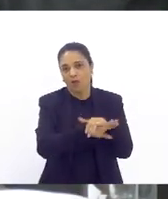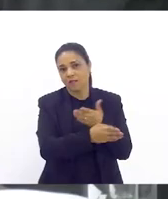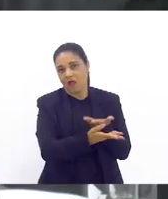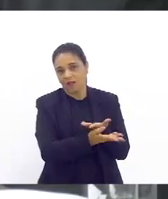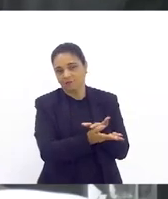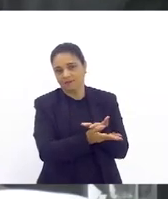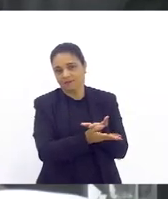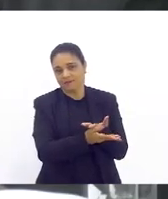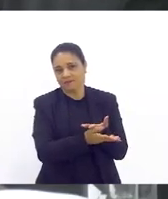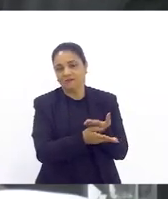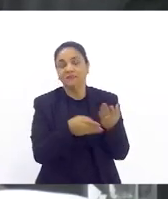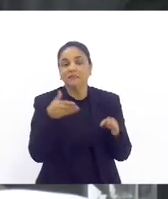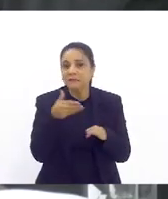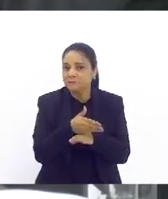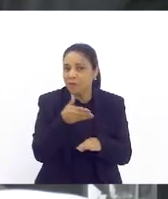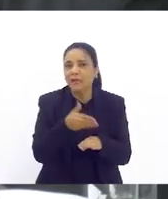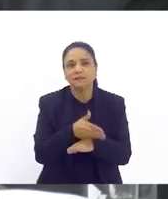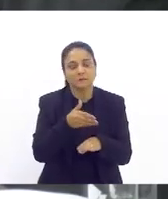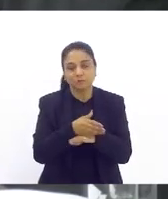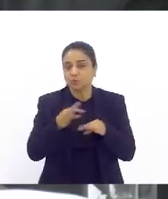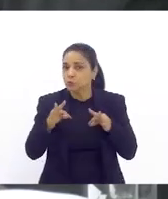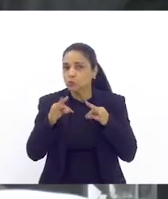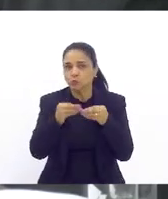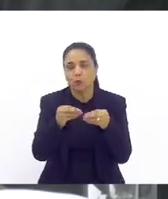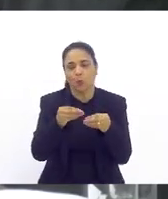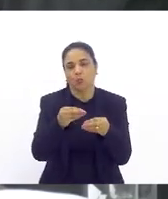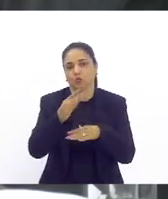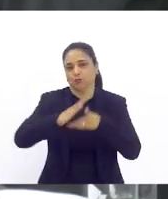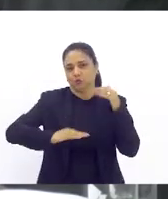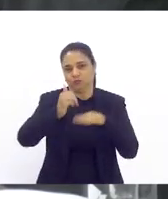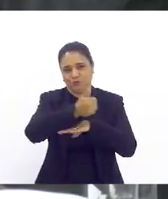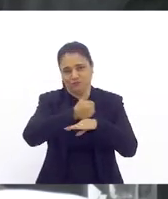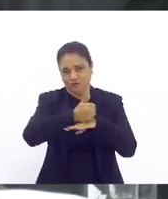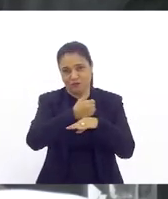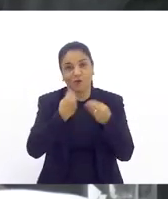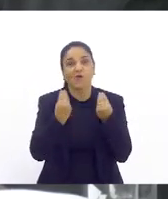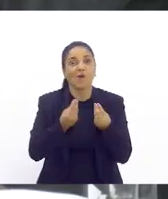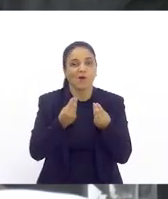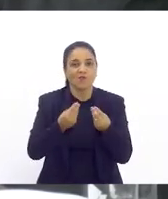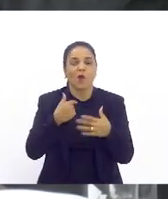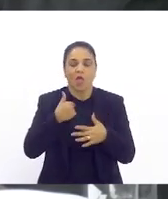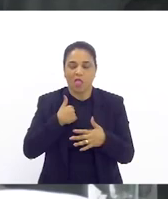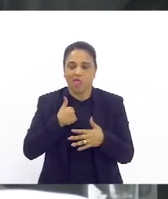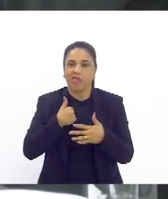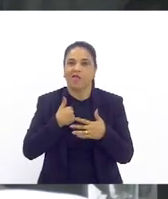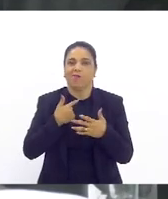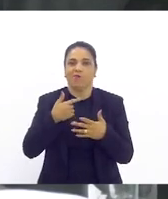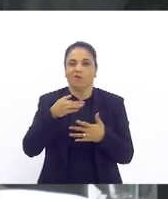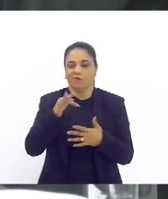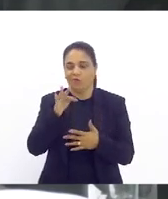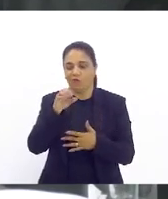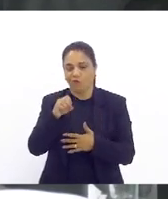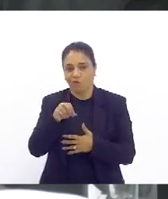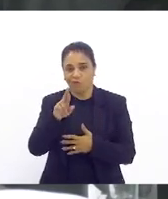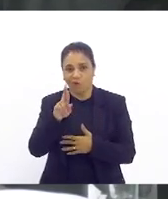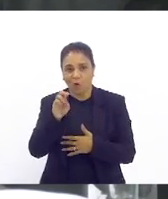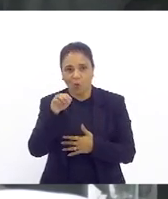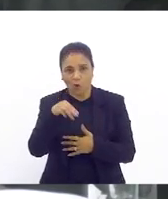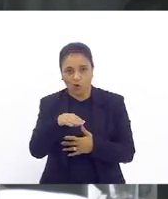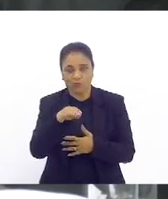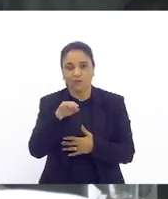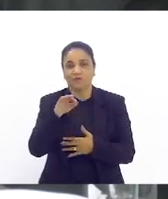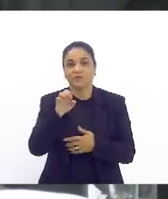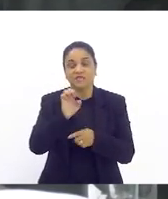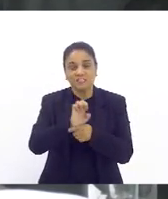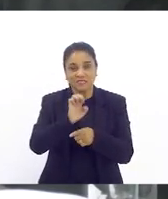bastante participativa então eu congratulo me congratulo fóruns Estadual porque eu falo pelo fórum Estadual